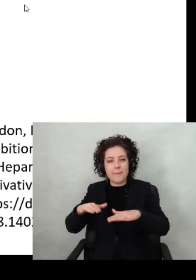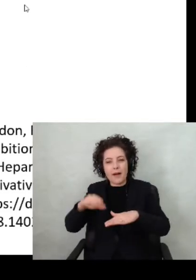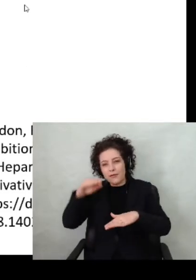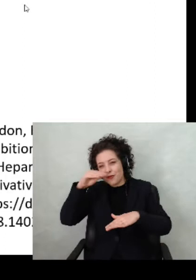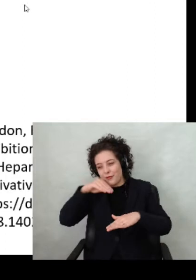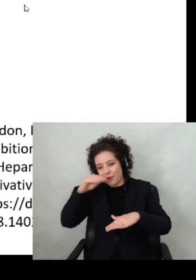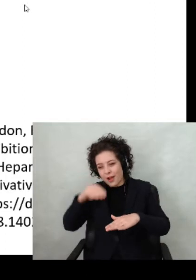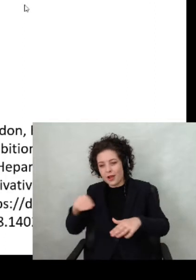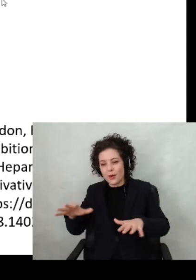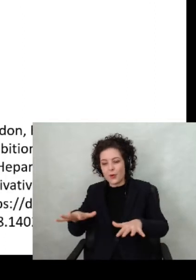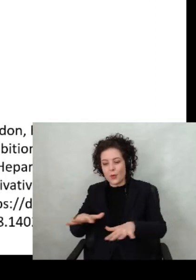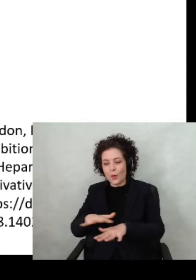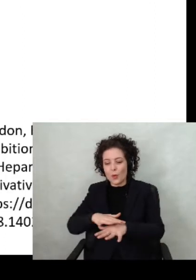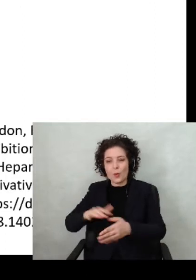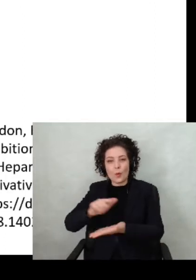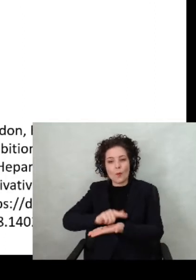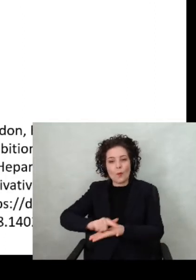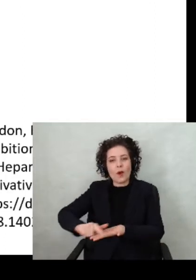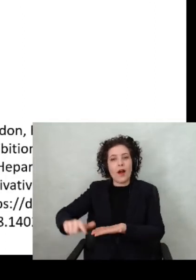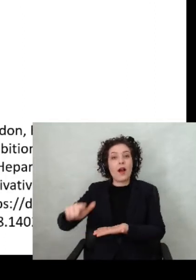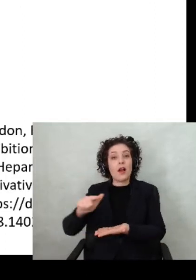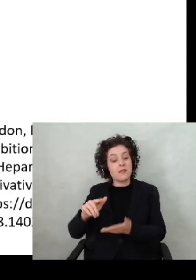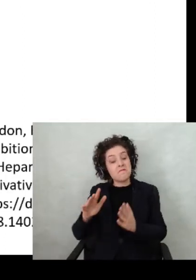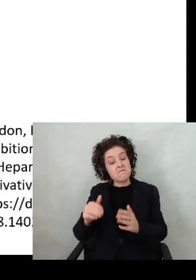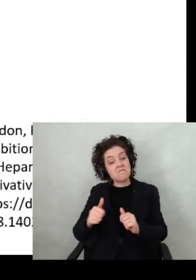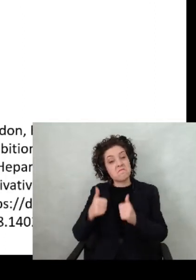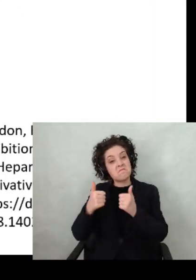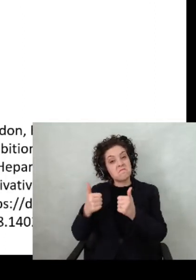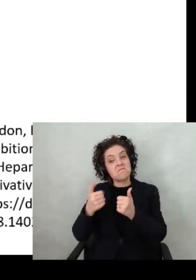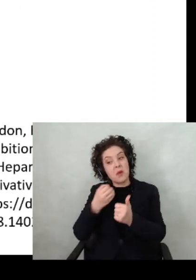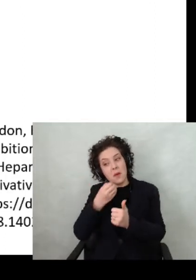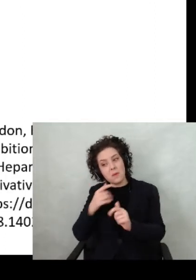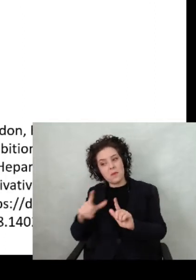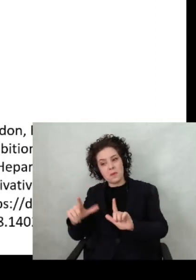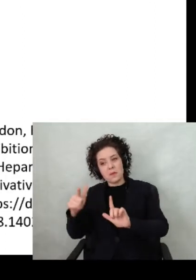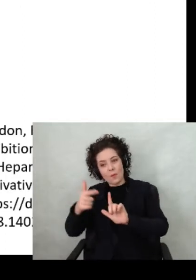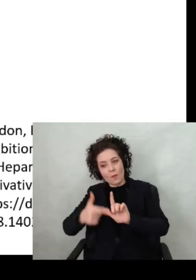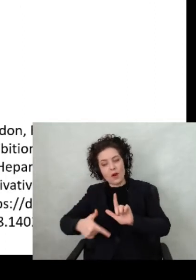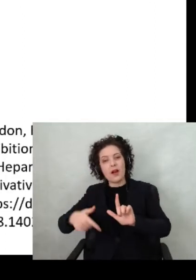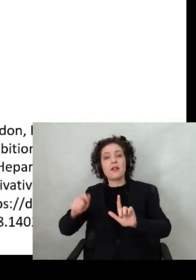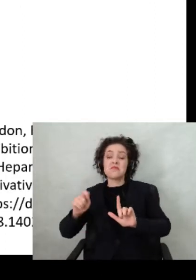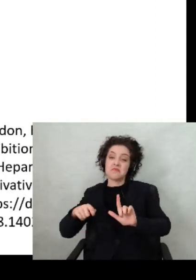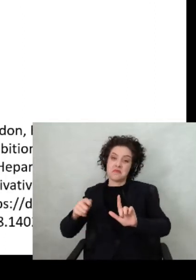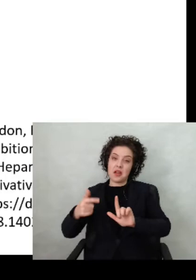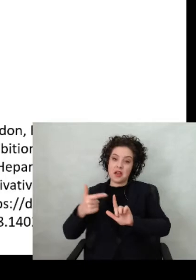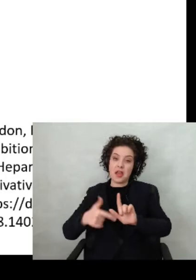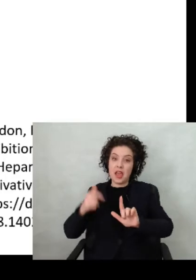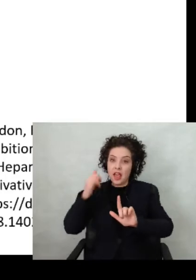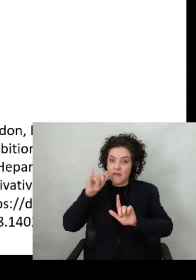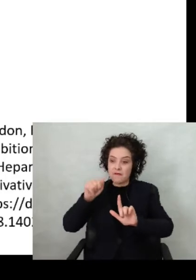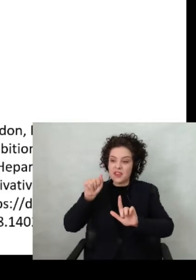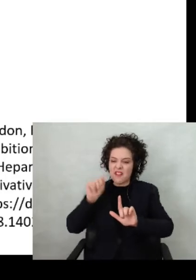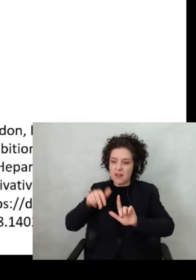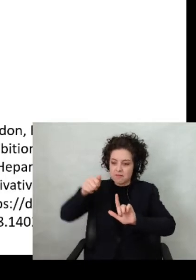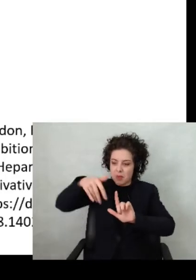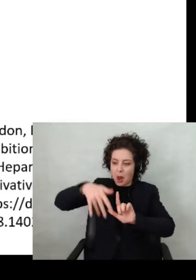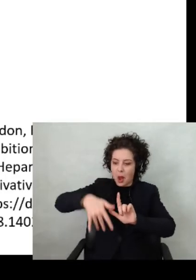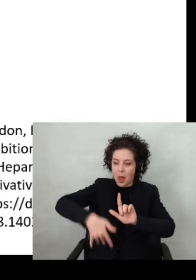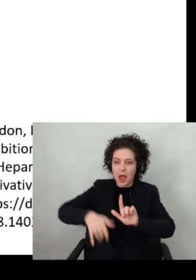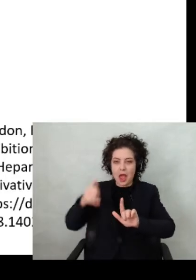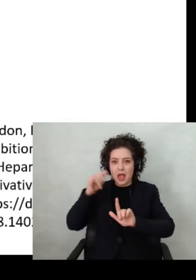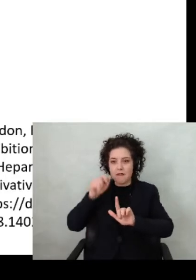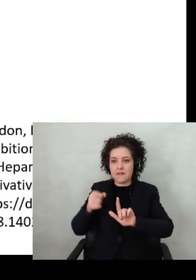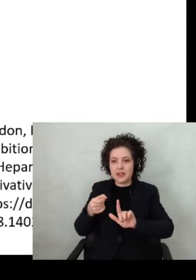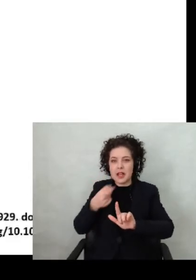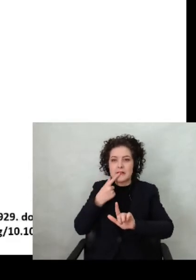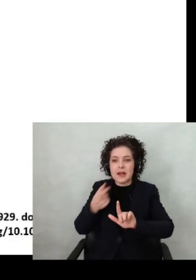da hipótese que talvez possa haver um benefício aí, entre aspas, antiviral ou inibindo a entrada do vírus na